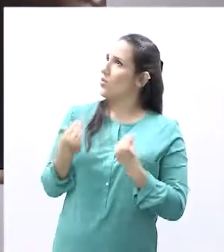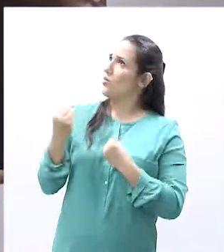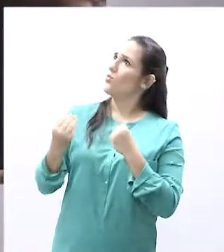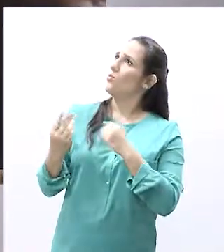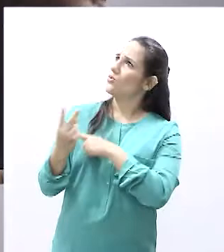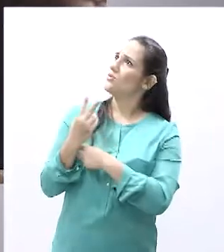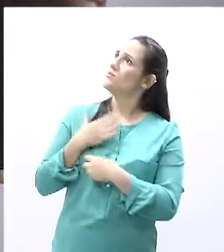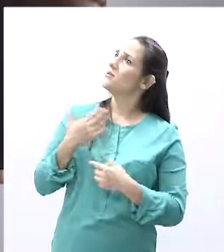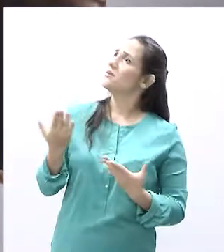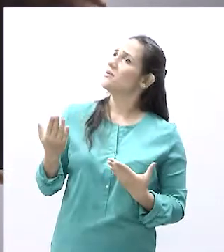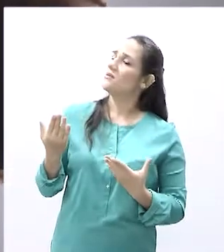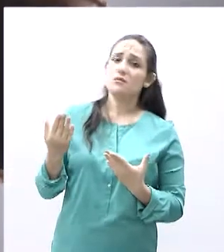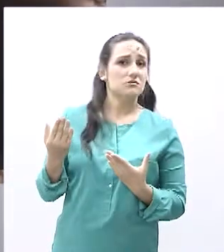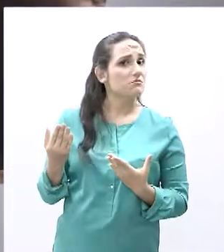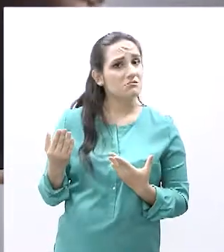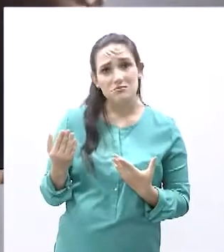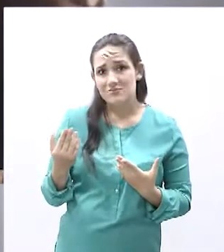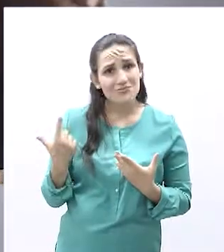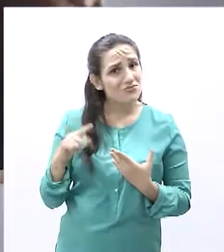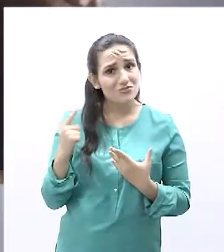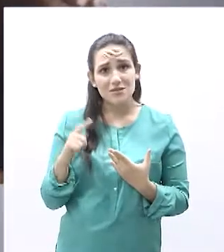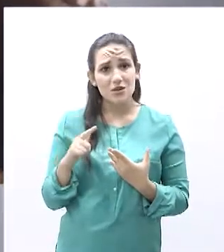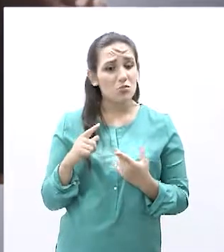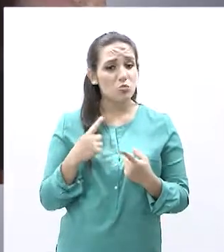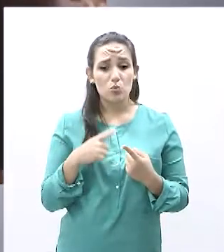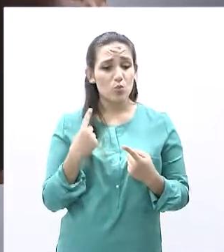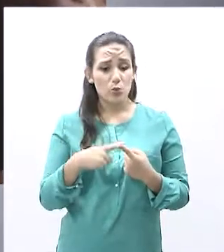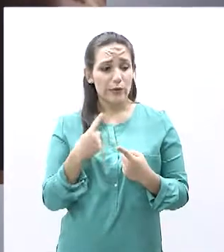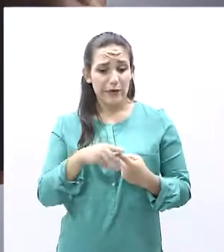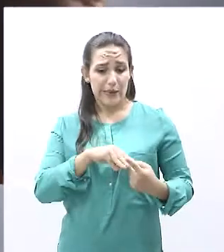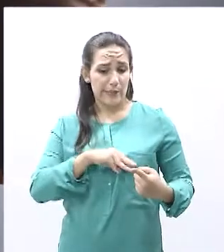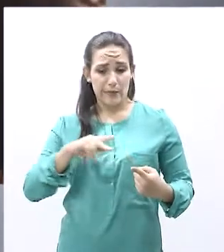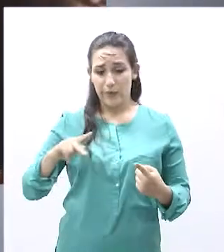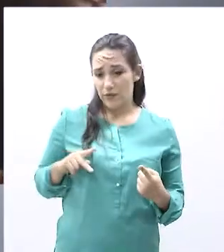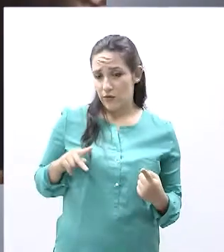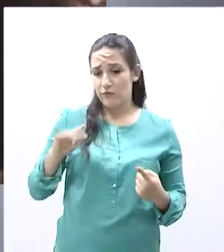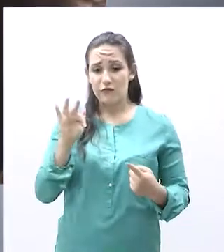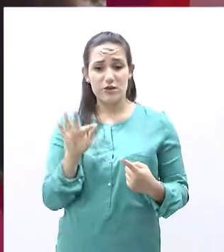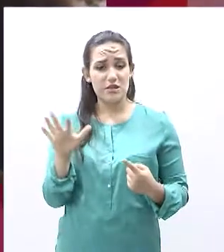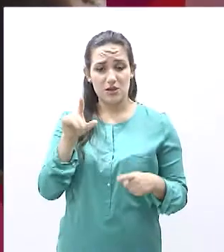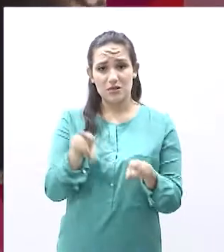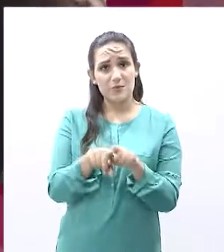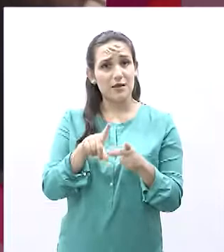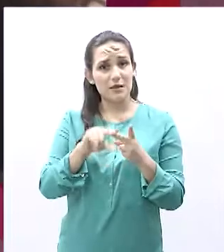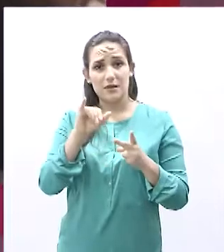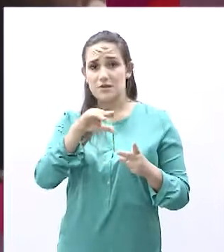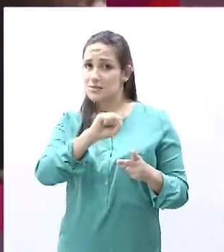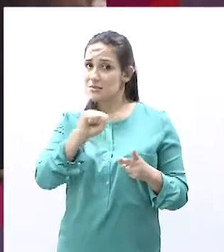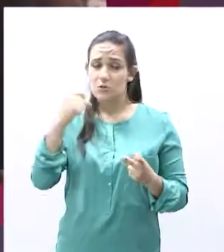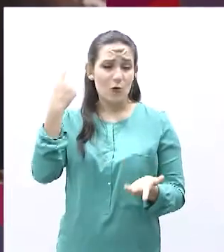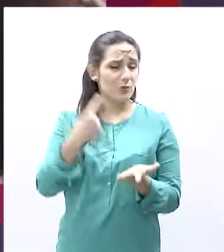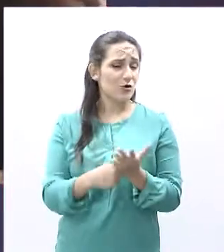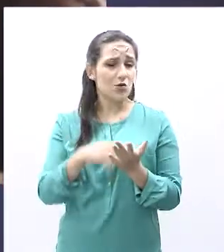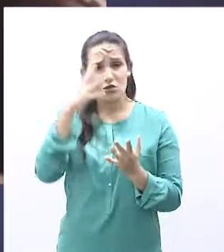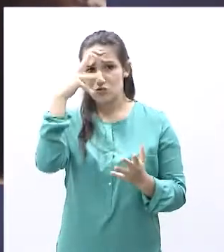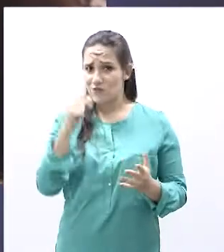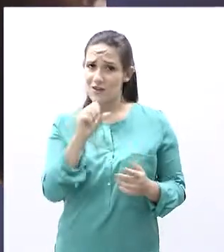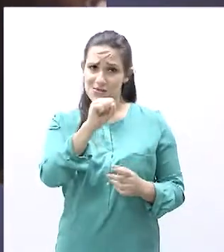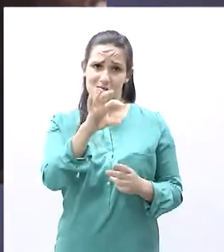representado entre o Ministério Público Federal e o INSS. Então, a gente, mais uma